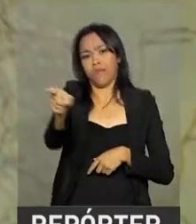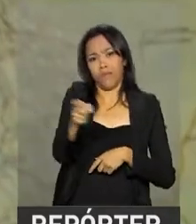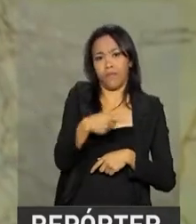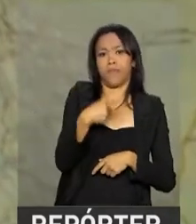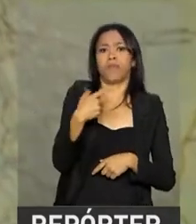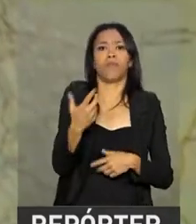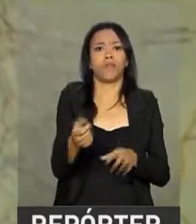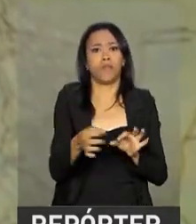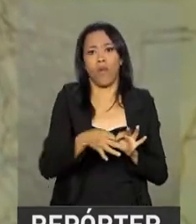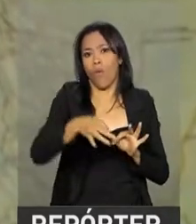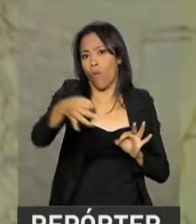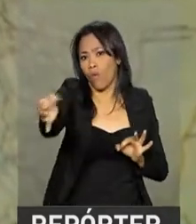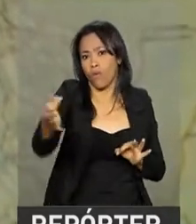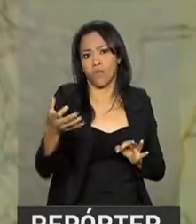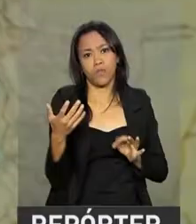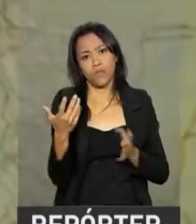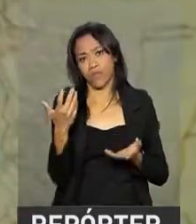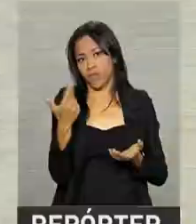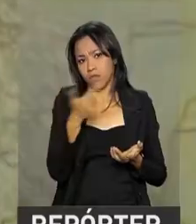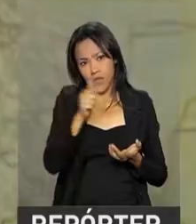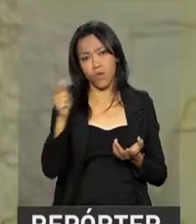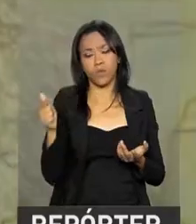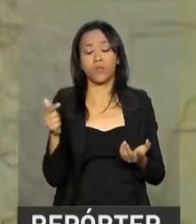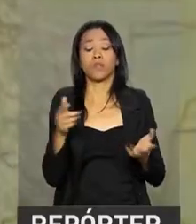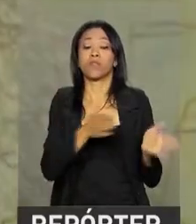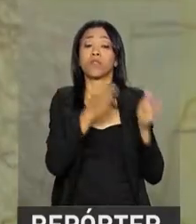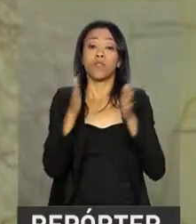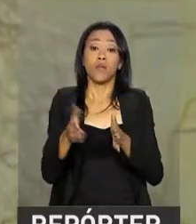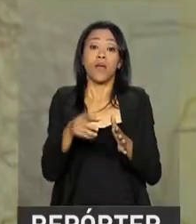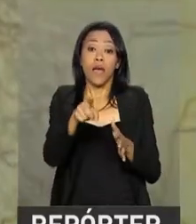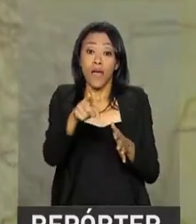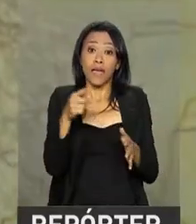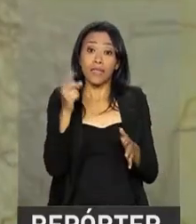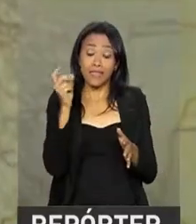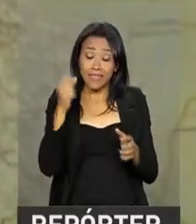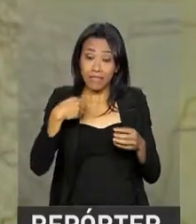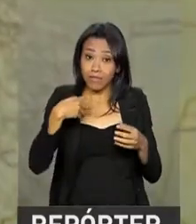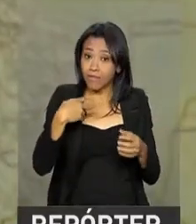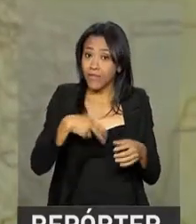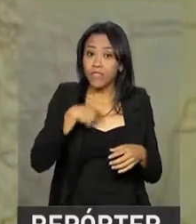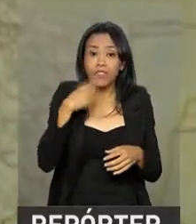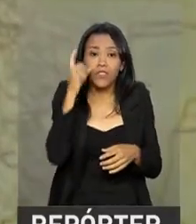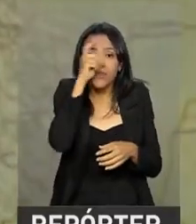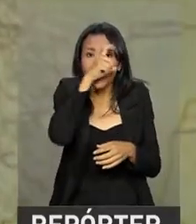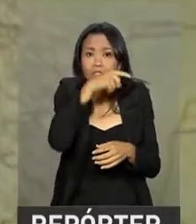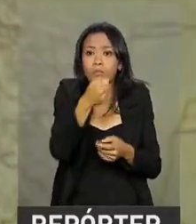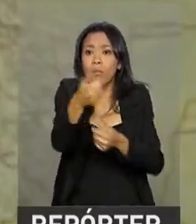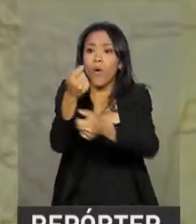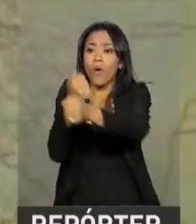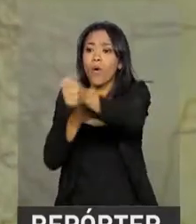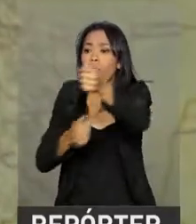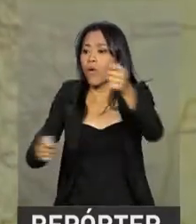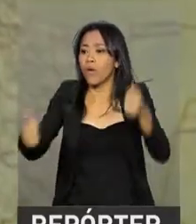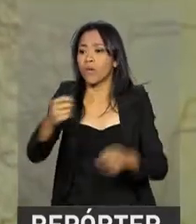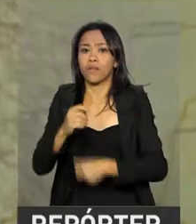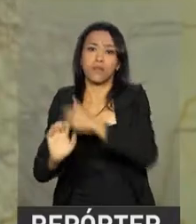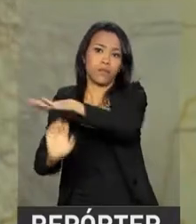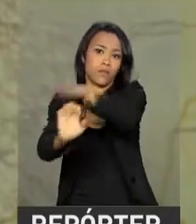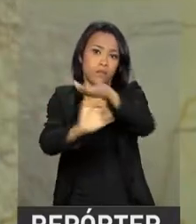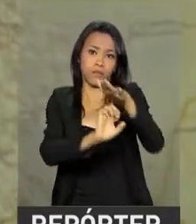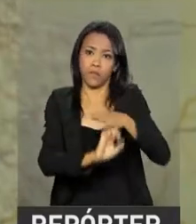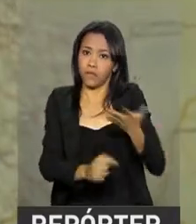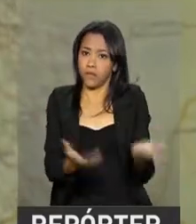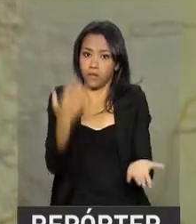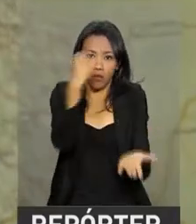centro de santos é de outros compromissos era feita de forma tão rígidos pouquíssimas empresas pouquíssimas oportunidades de